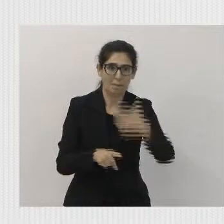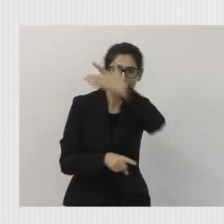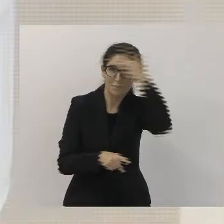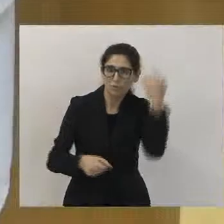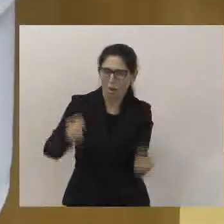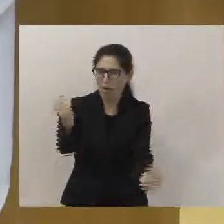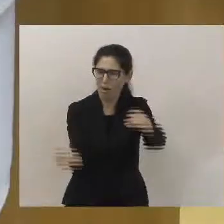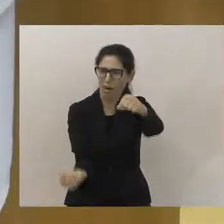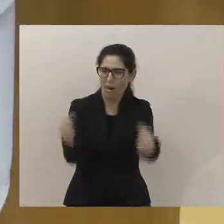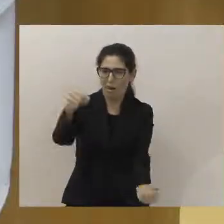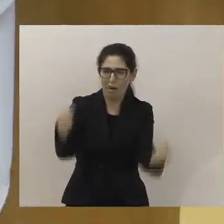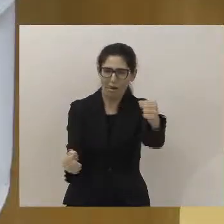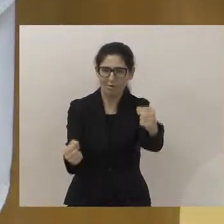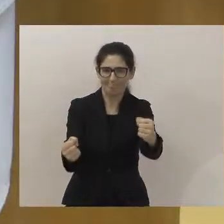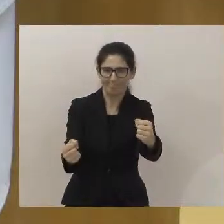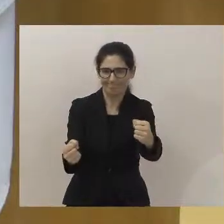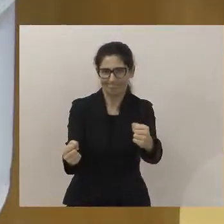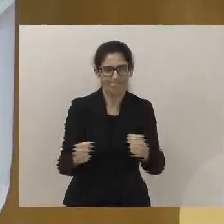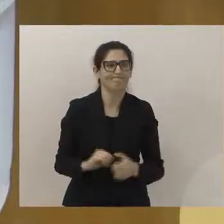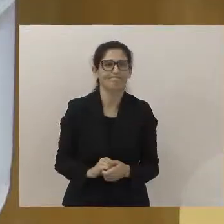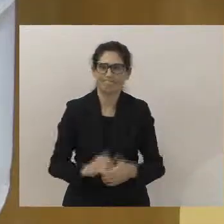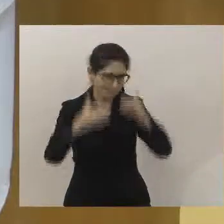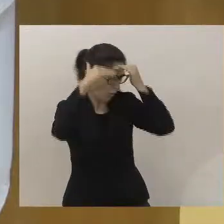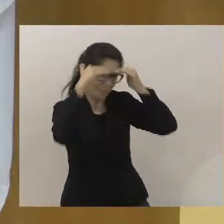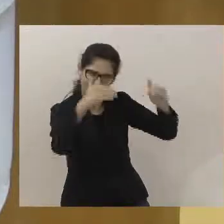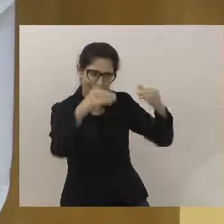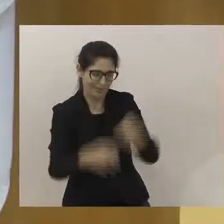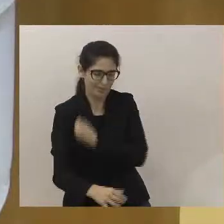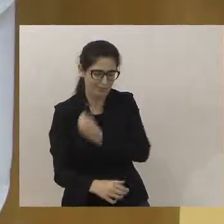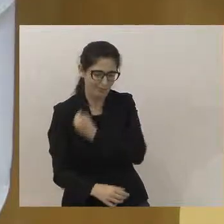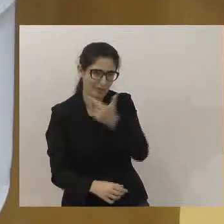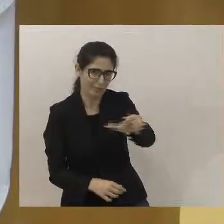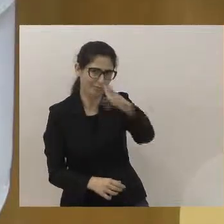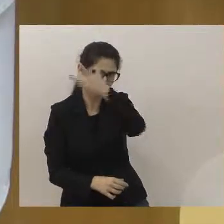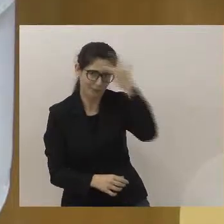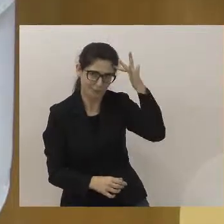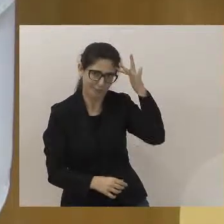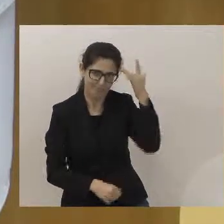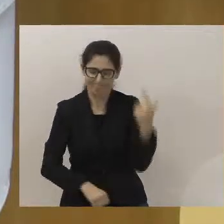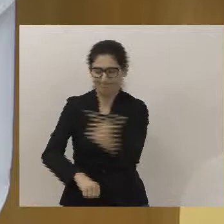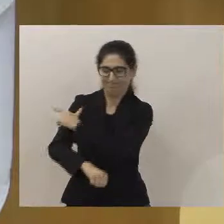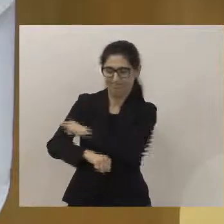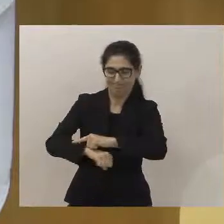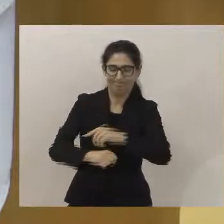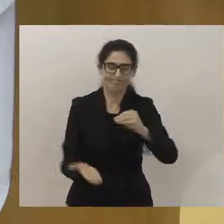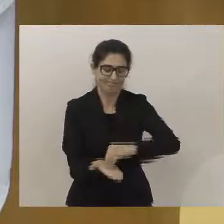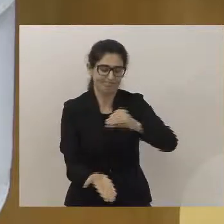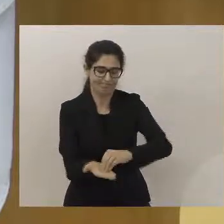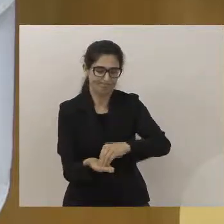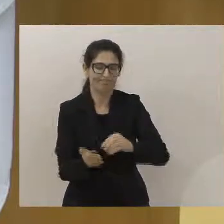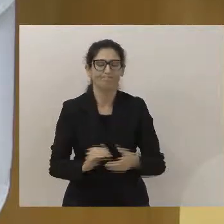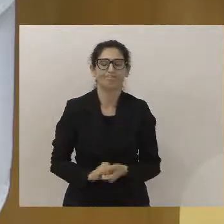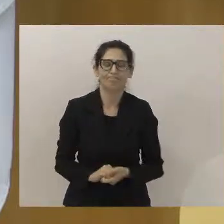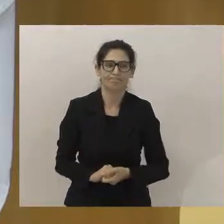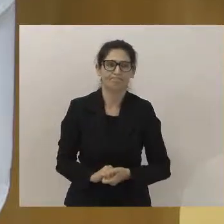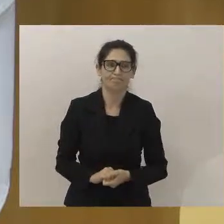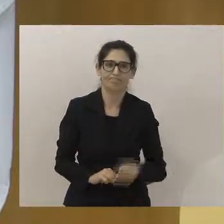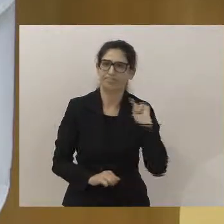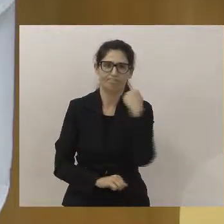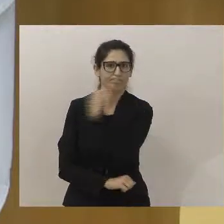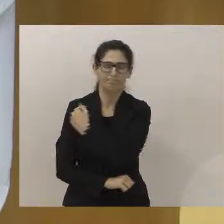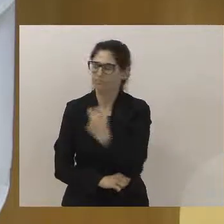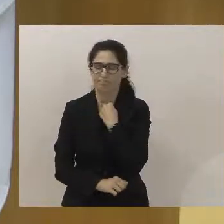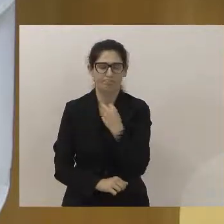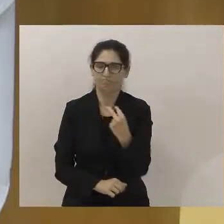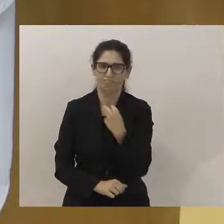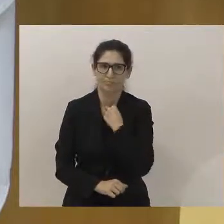não tem respeito pela vida do outro. Enquanto a gente está vendo isso na cidade, a gente não pode deixar os inocentes